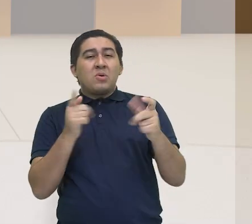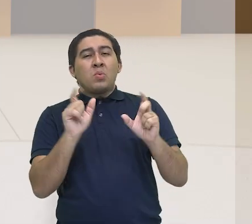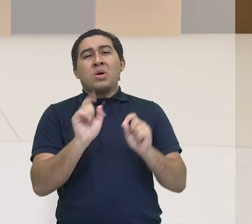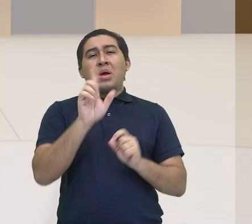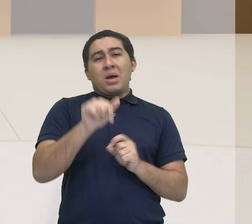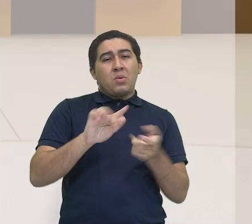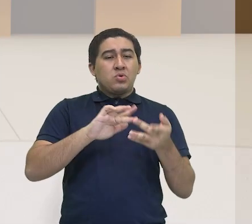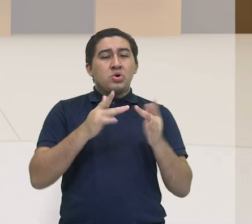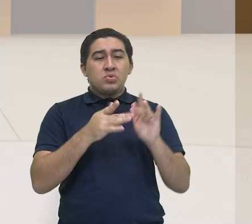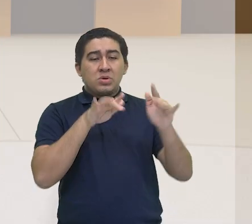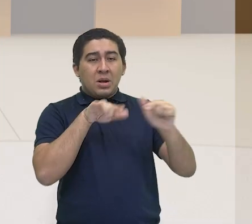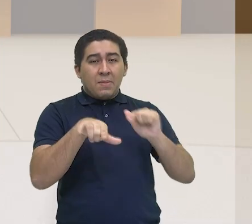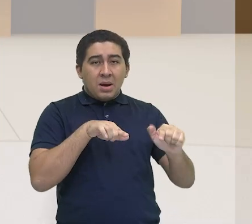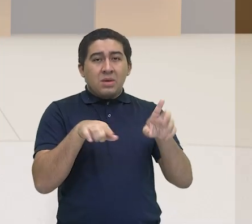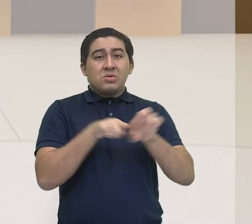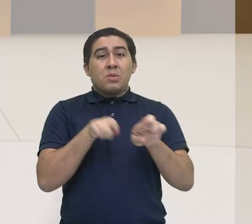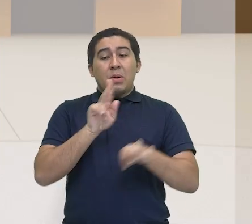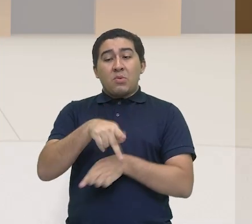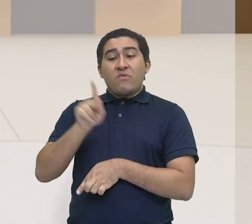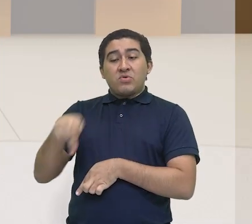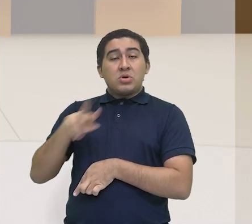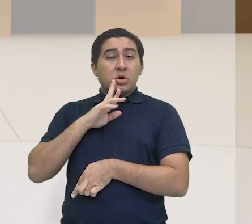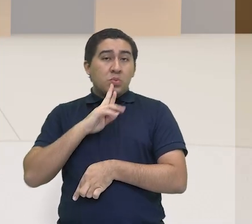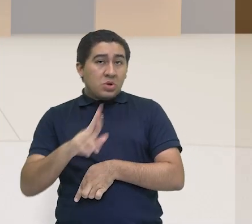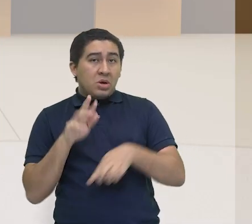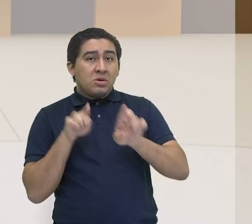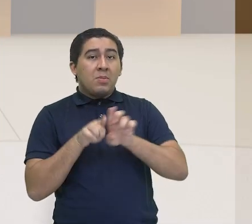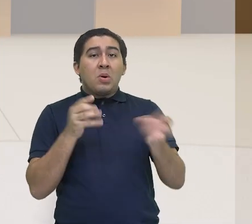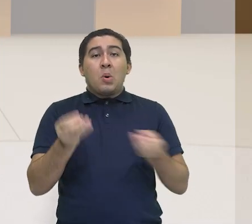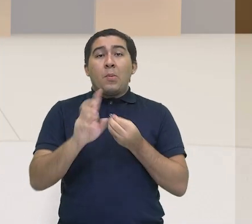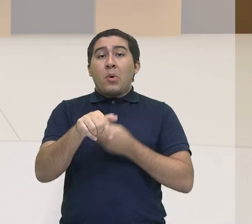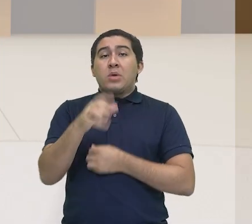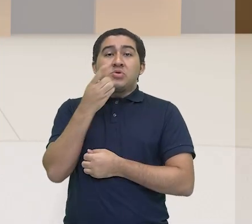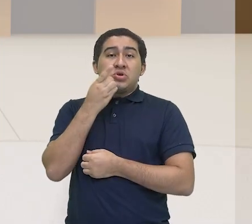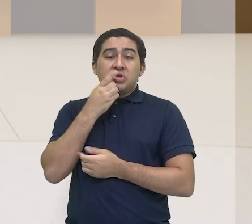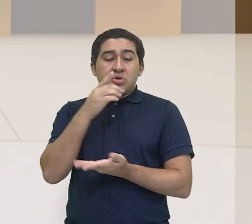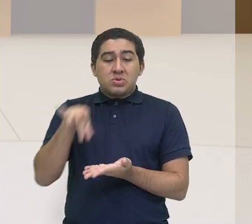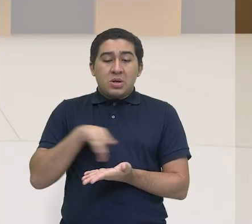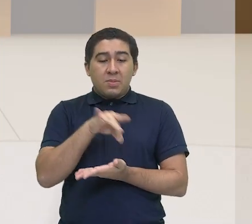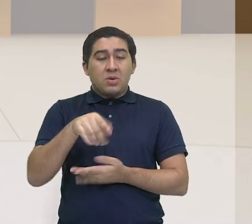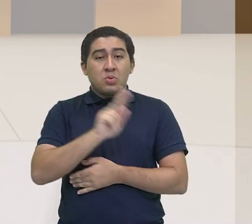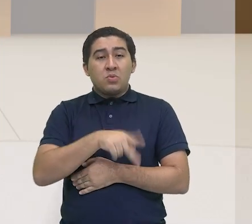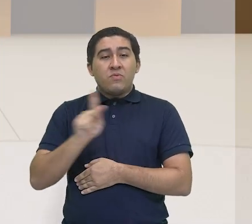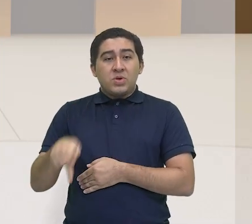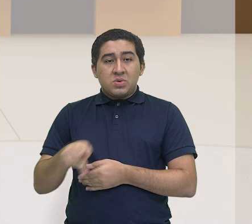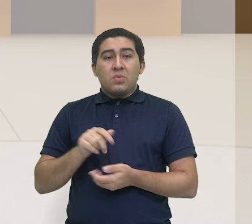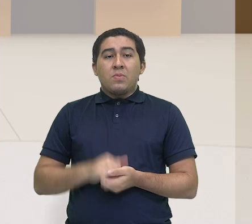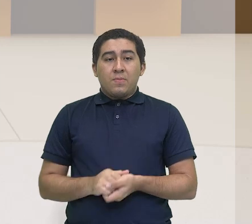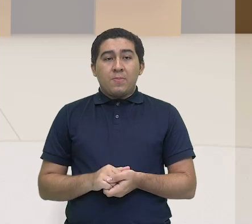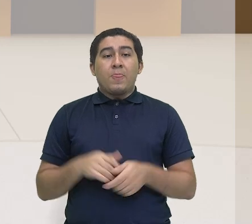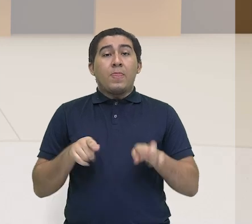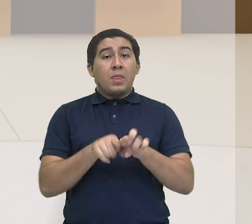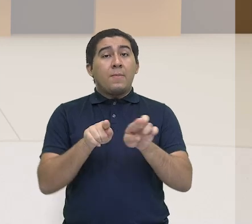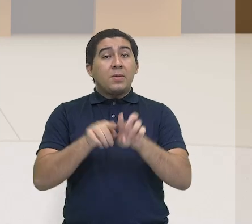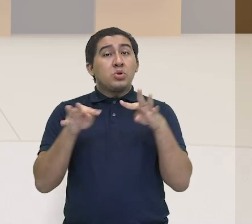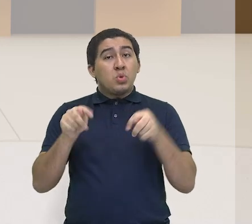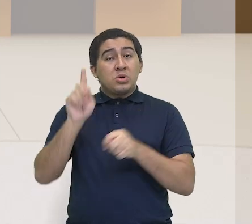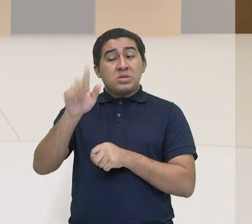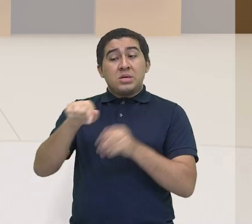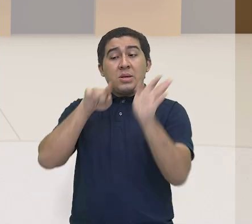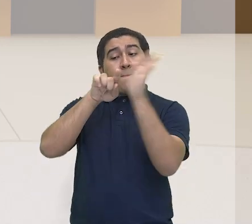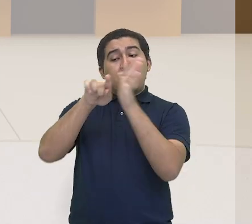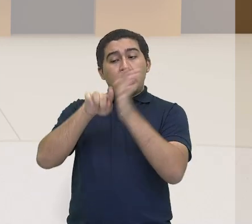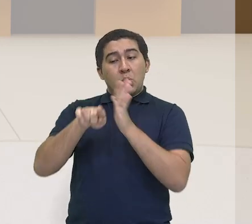Aí nós perguntamos para a professora Lúcia, professora, como que é a rotina no CMEAN, a rotina de um professor? E essas perguntas